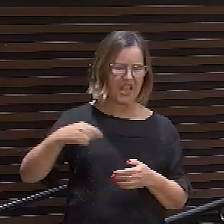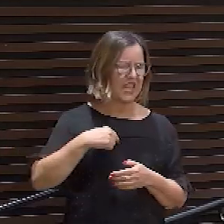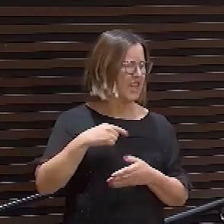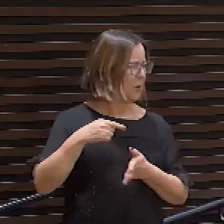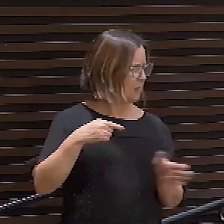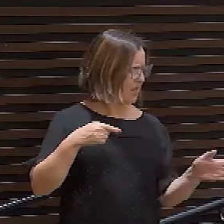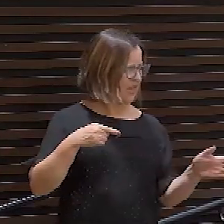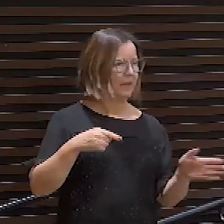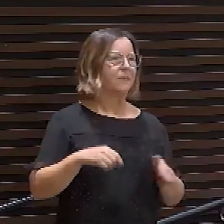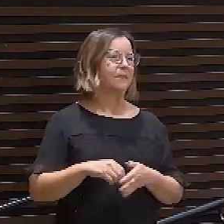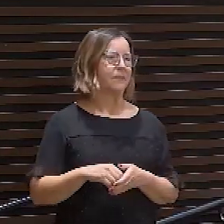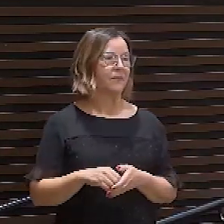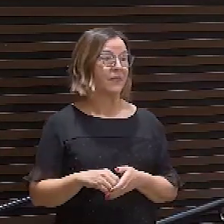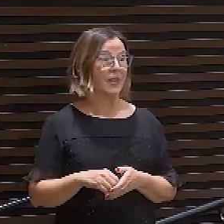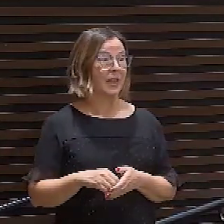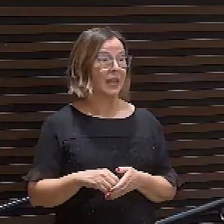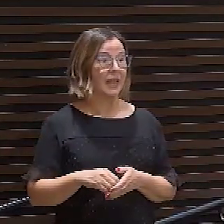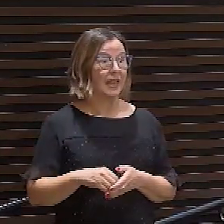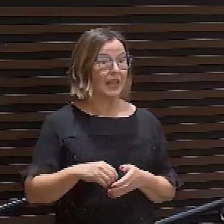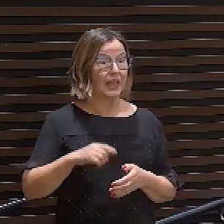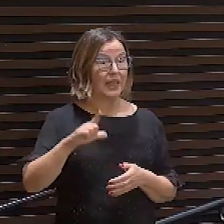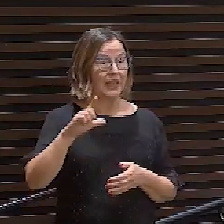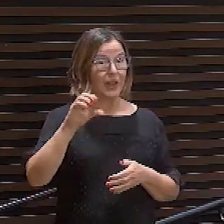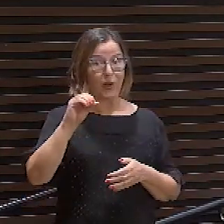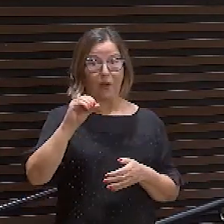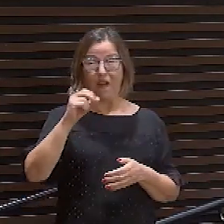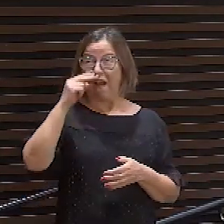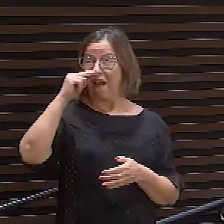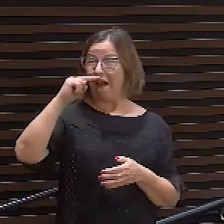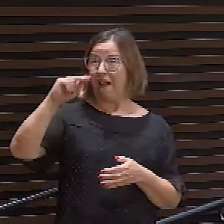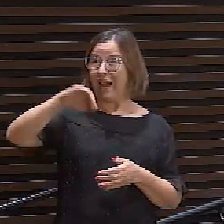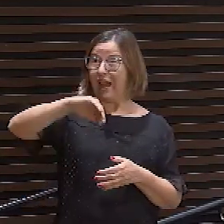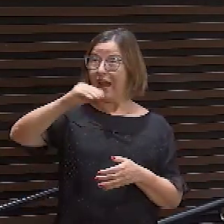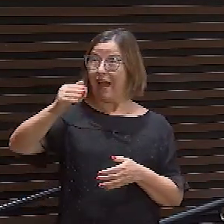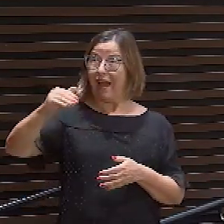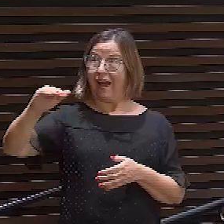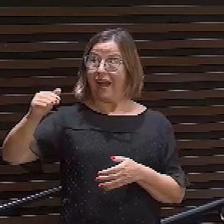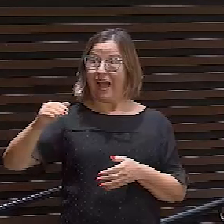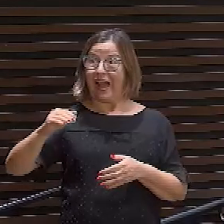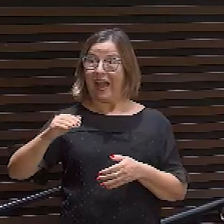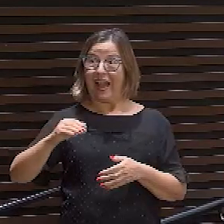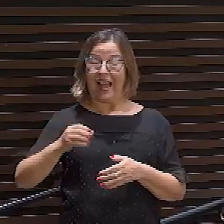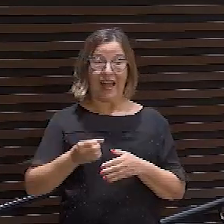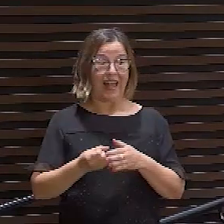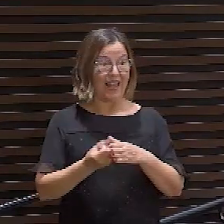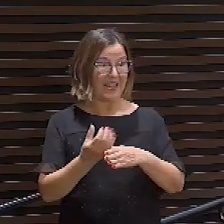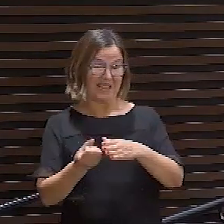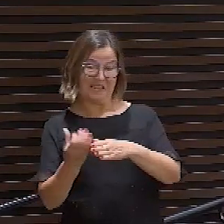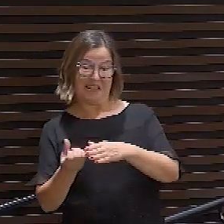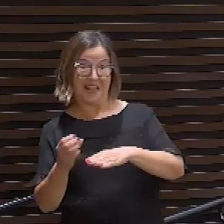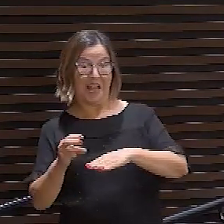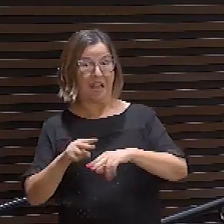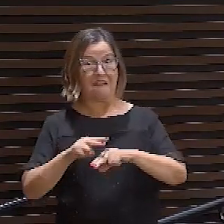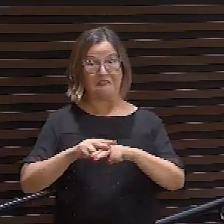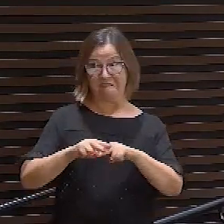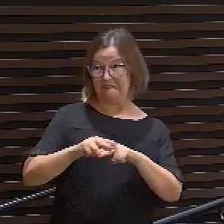virente, o verde que estava lá, e ele disse, é aqui que eu vou